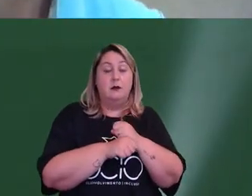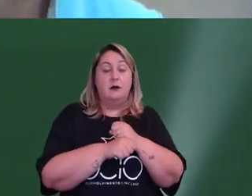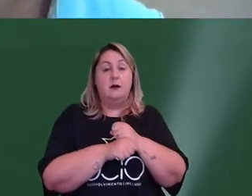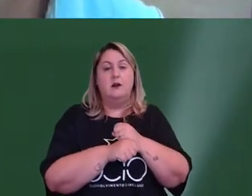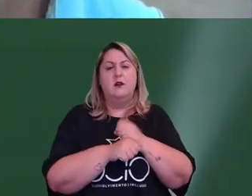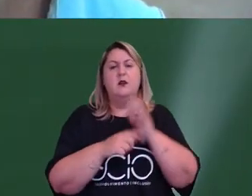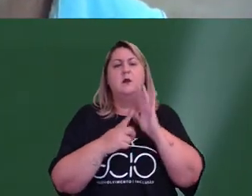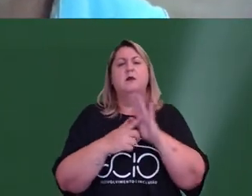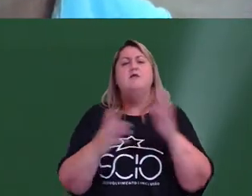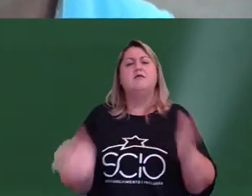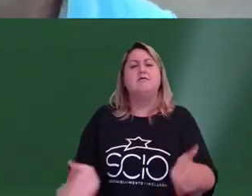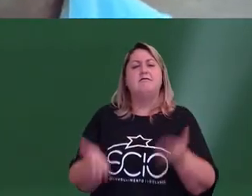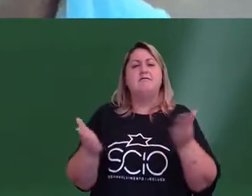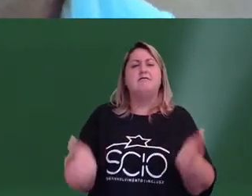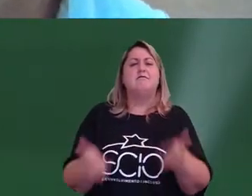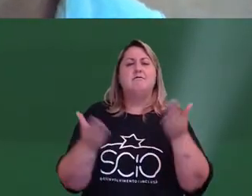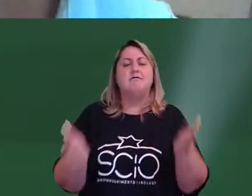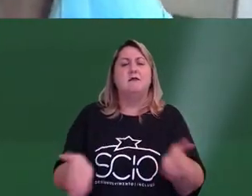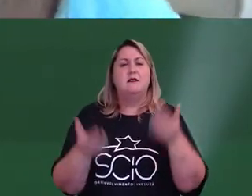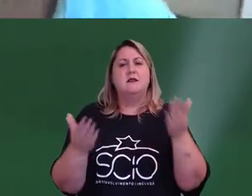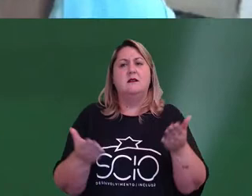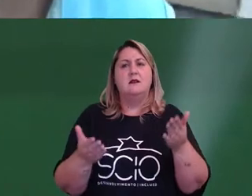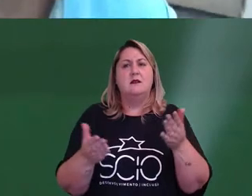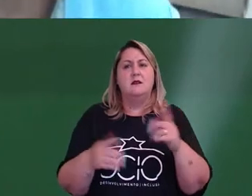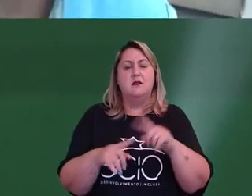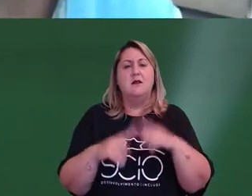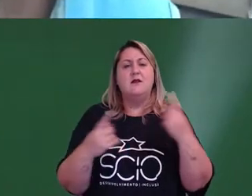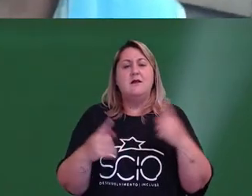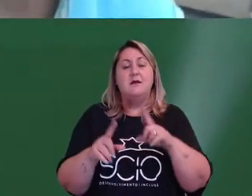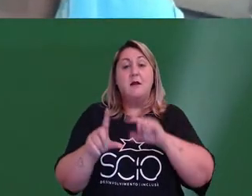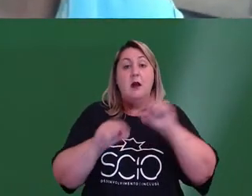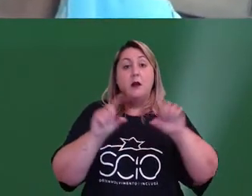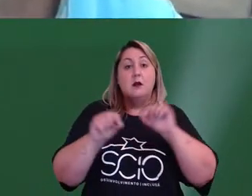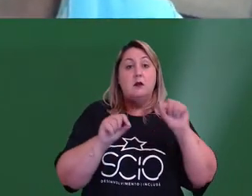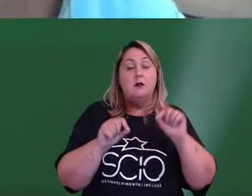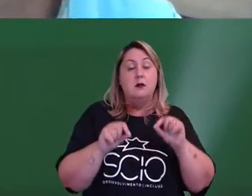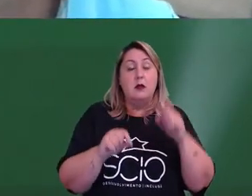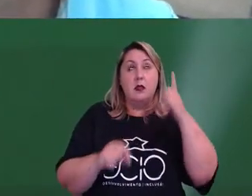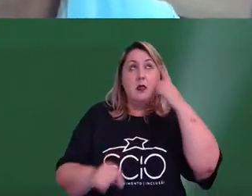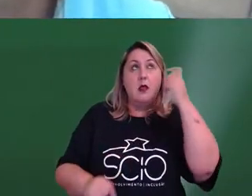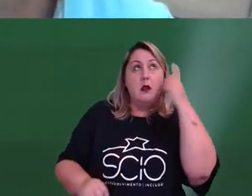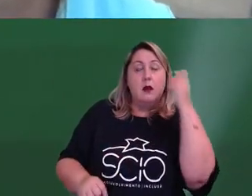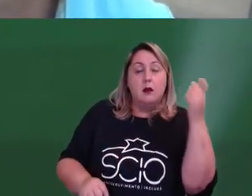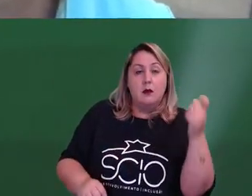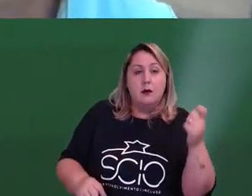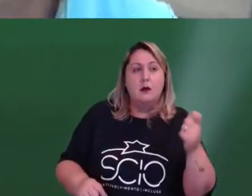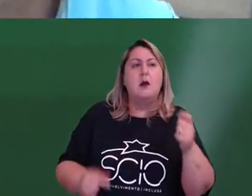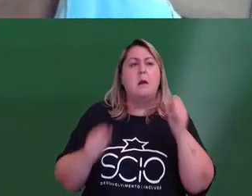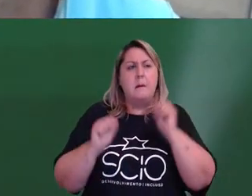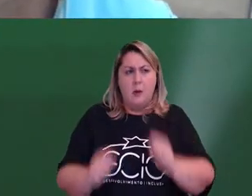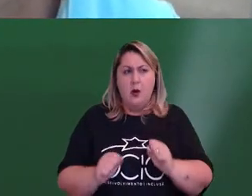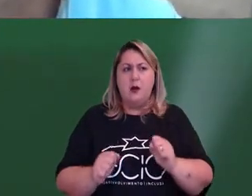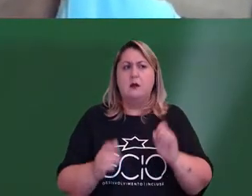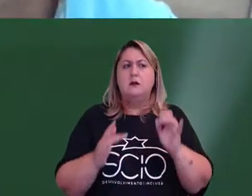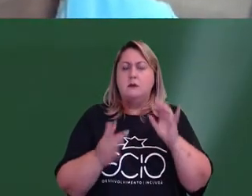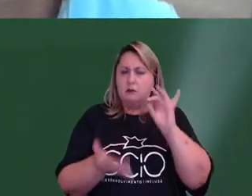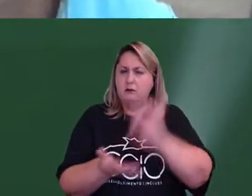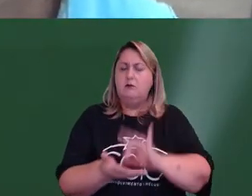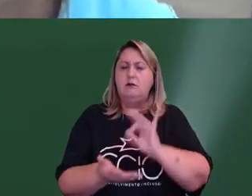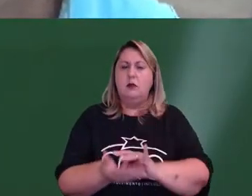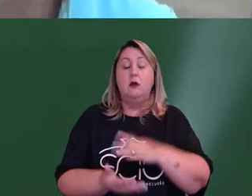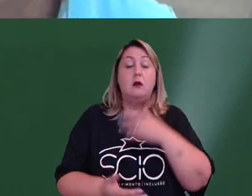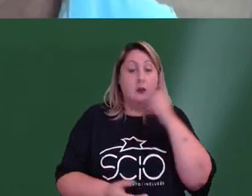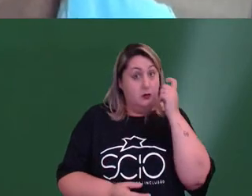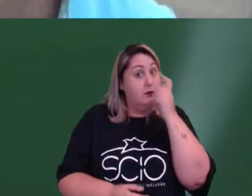trouxe tanta motivação, porque você me deu assim várias opções, várias ideias, e pode ter certeza, viu? Não